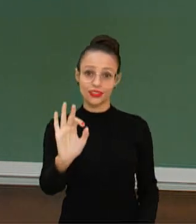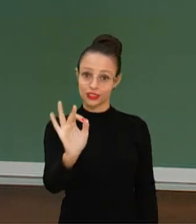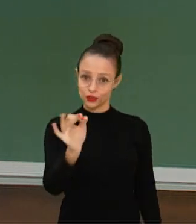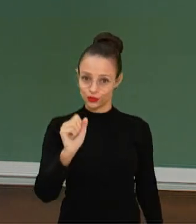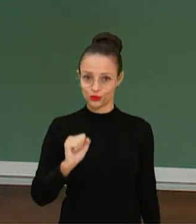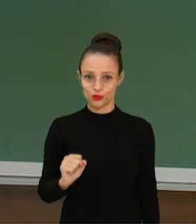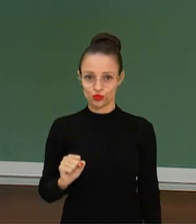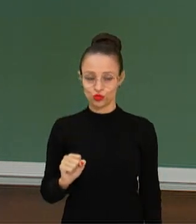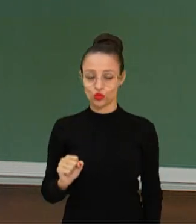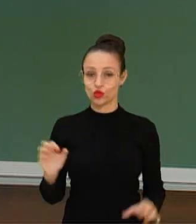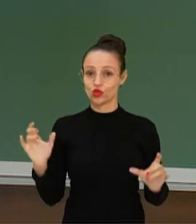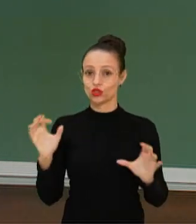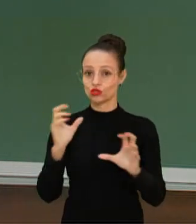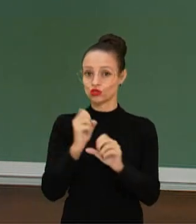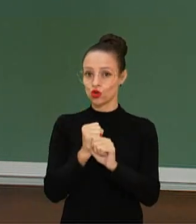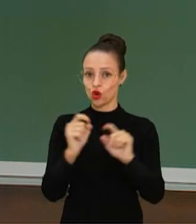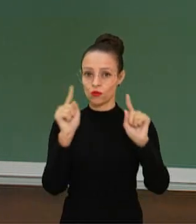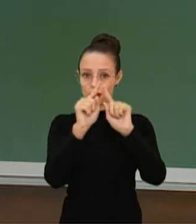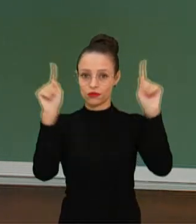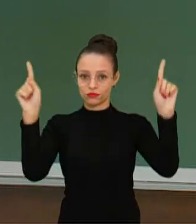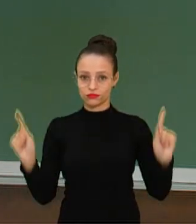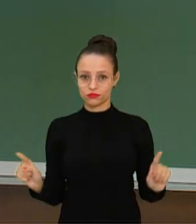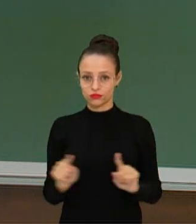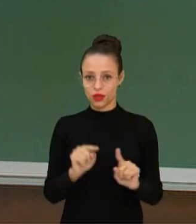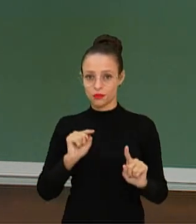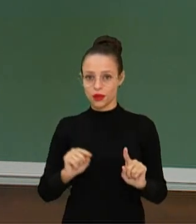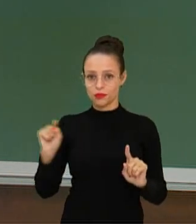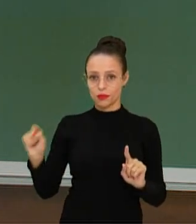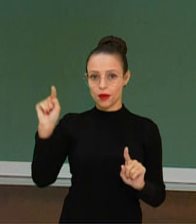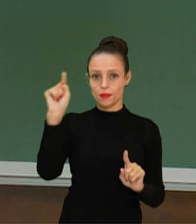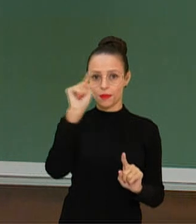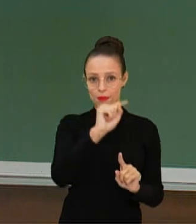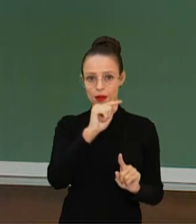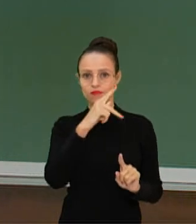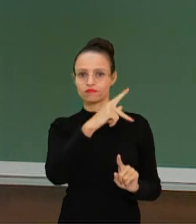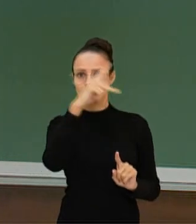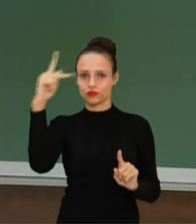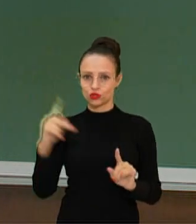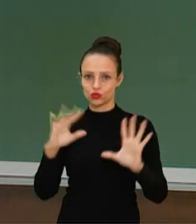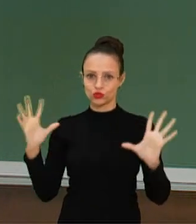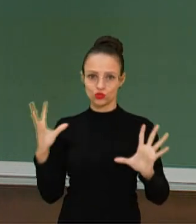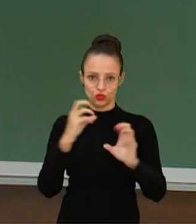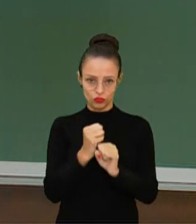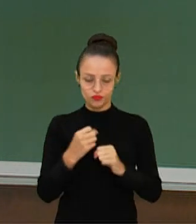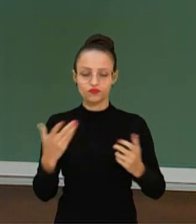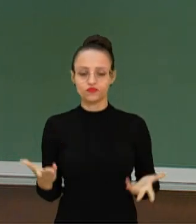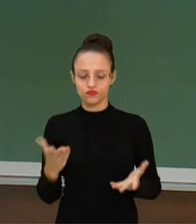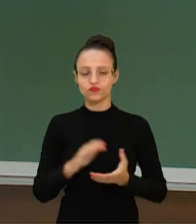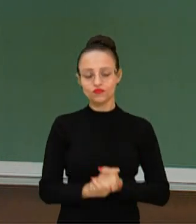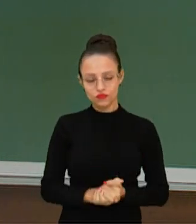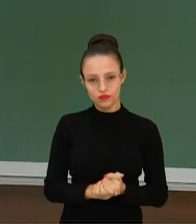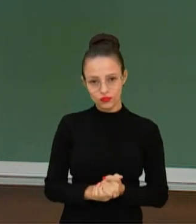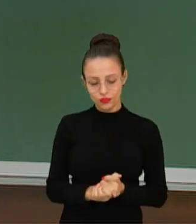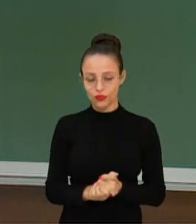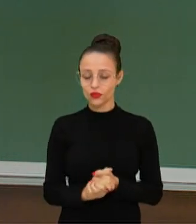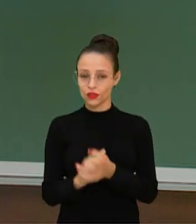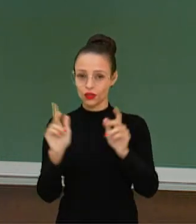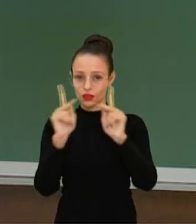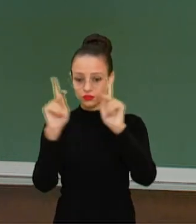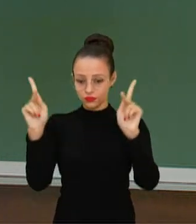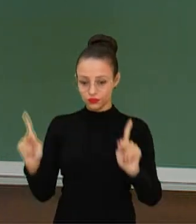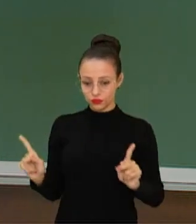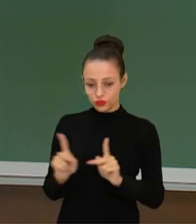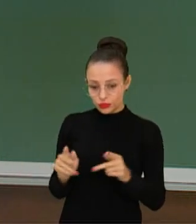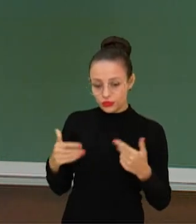Isso, soma de todos os lados, você soma a medida dos lados. Então, se eu estou somando a medida dos